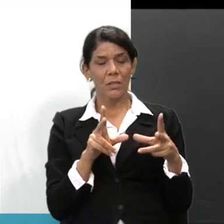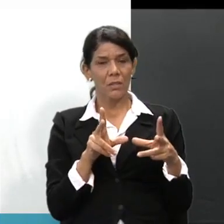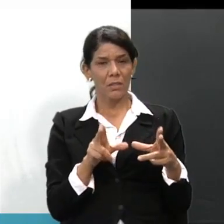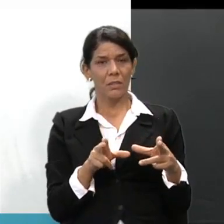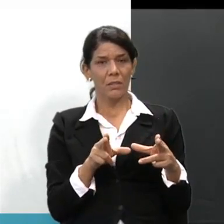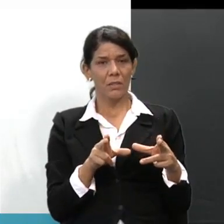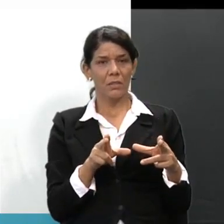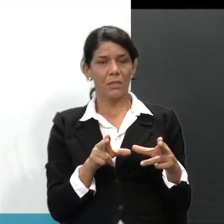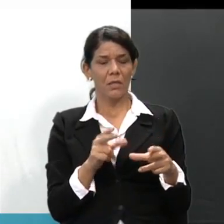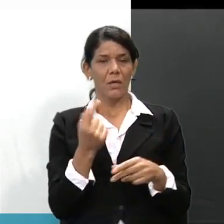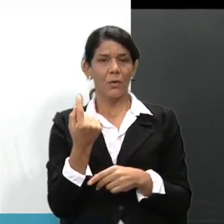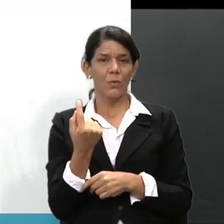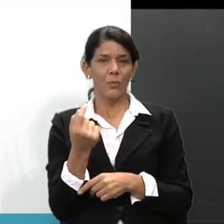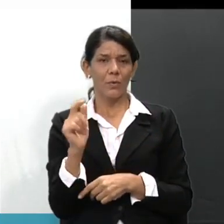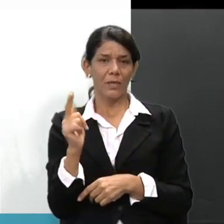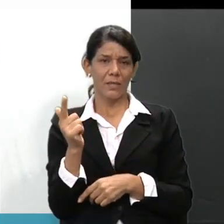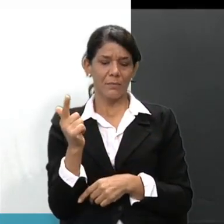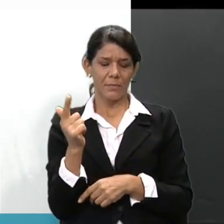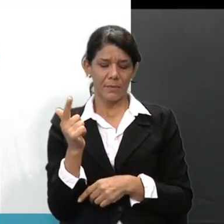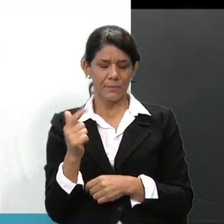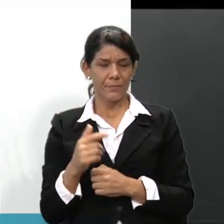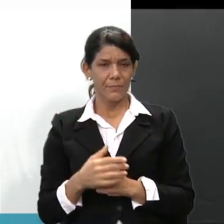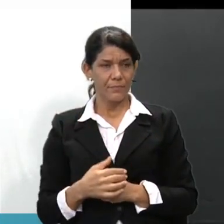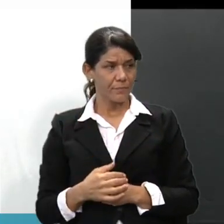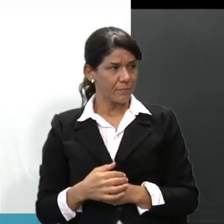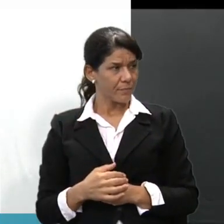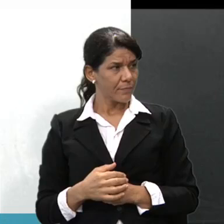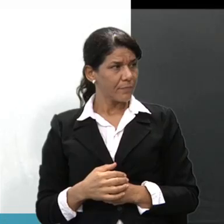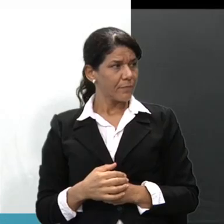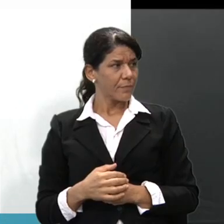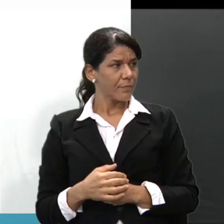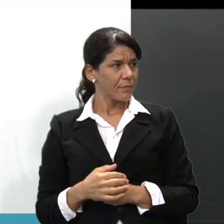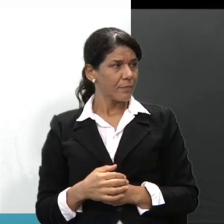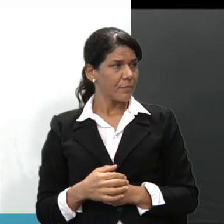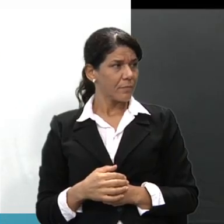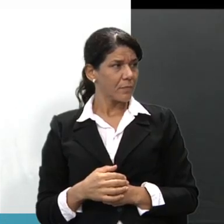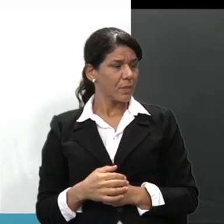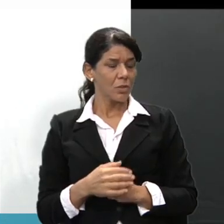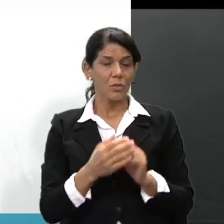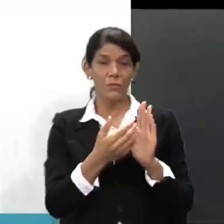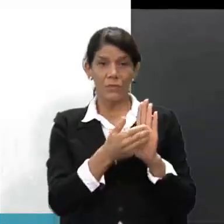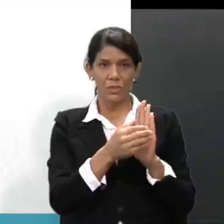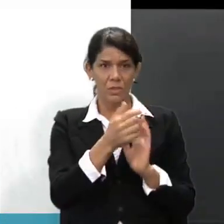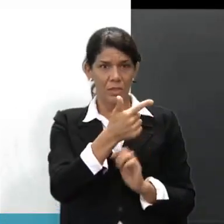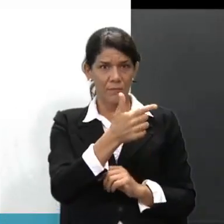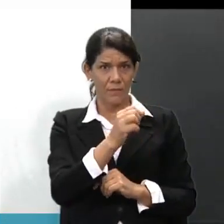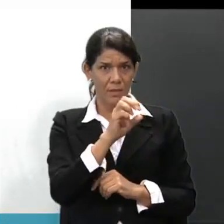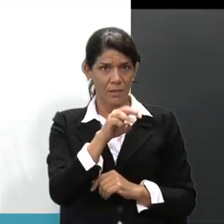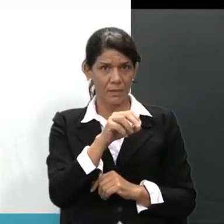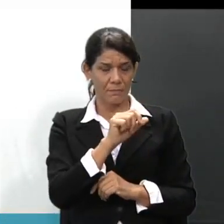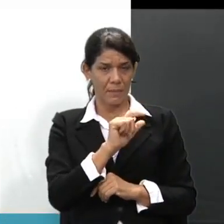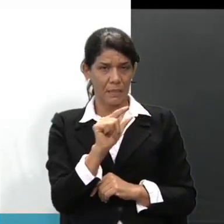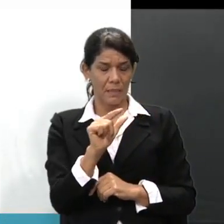a 1 grama. Então, ao desprezar 20 ml